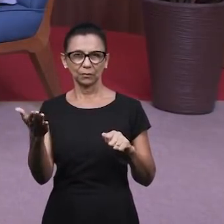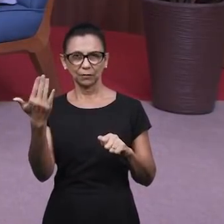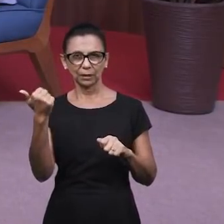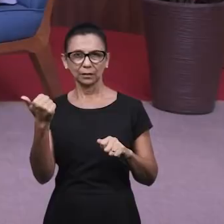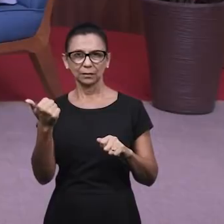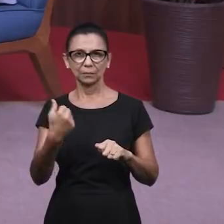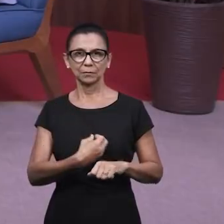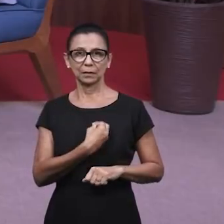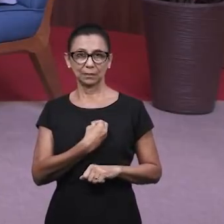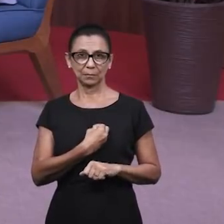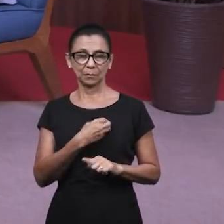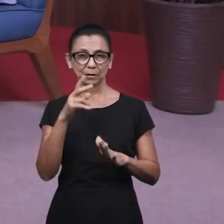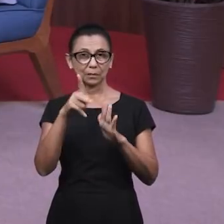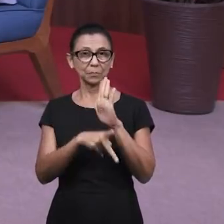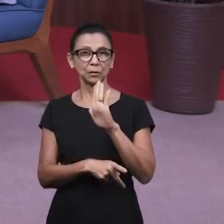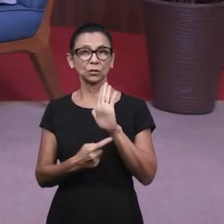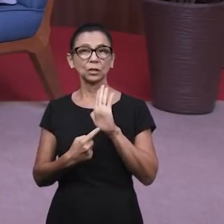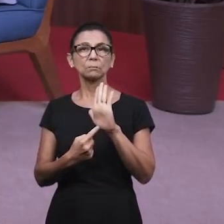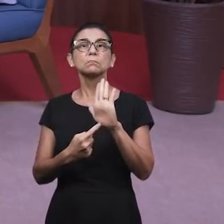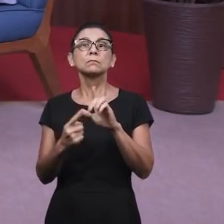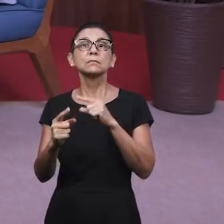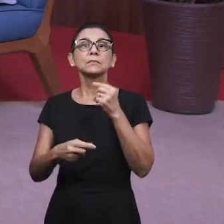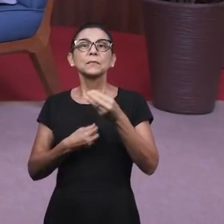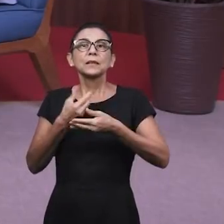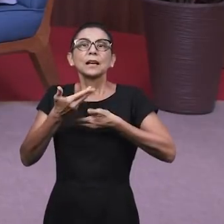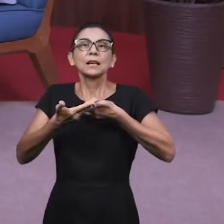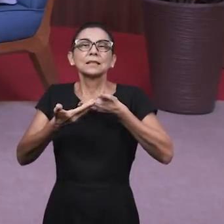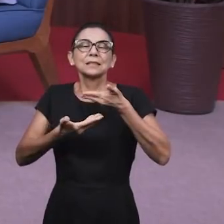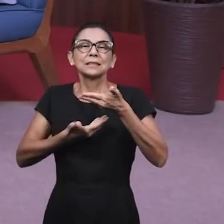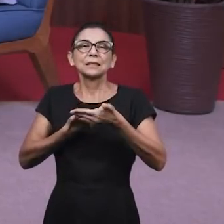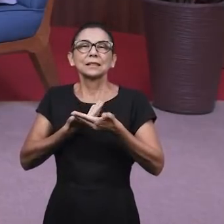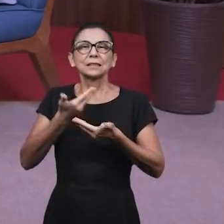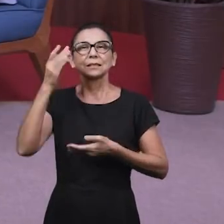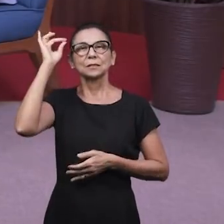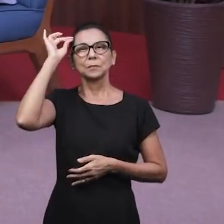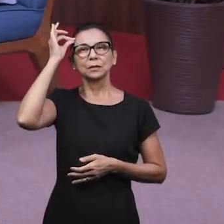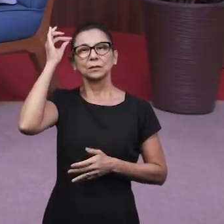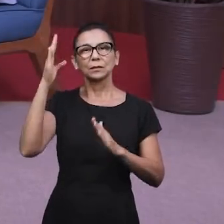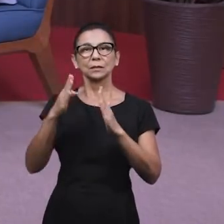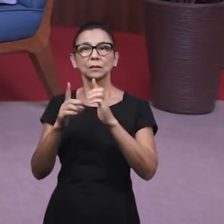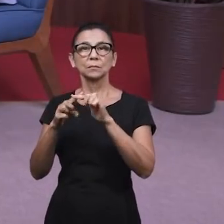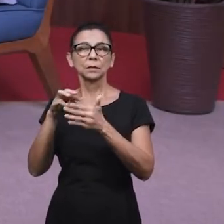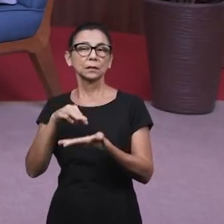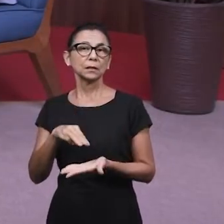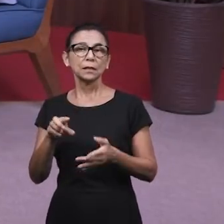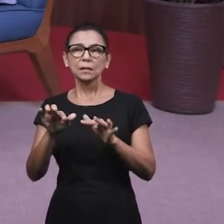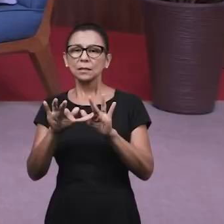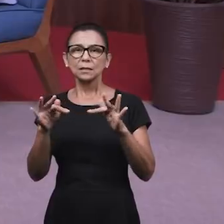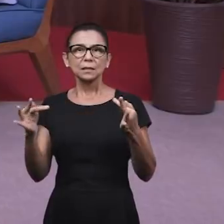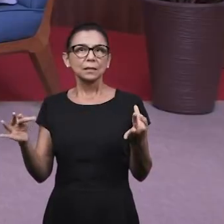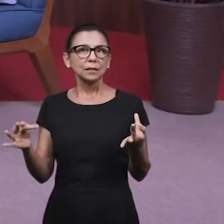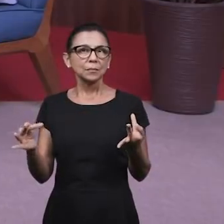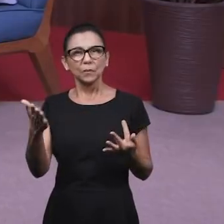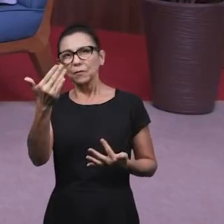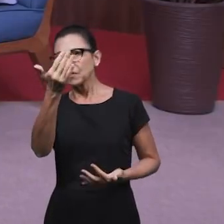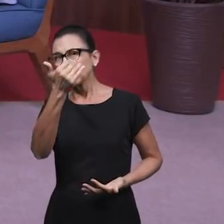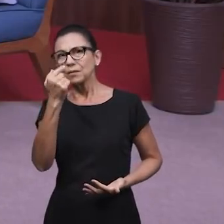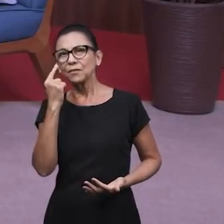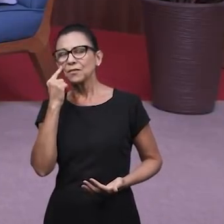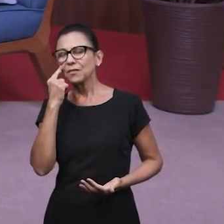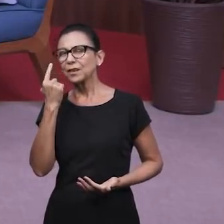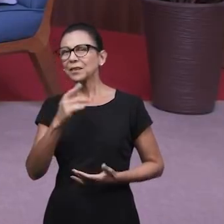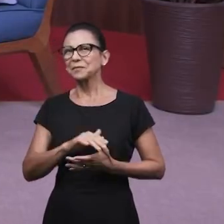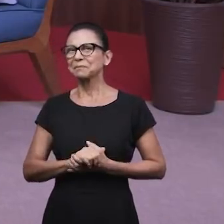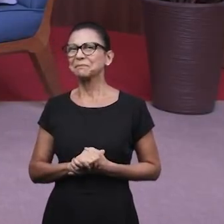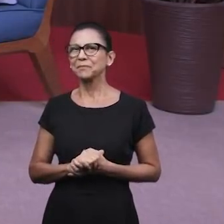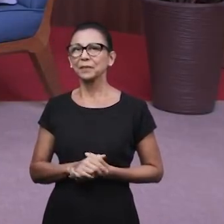desse projeto? Este é o projeto de assistência espiritual da Igreja Cristã Maranata. É muito simples participar. Você vai ter